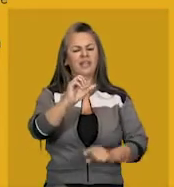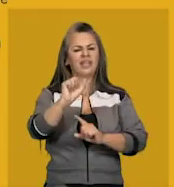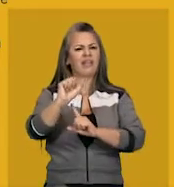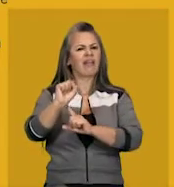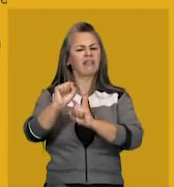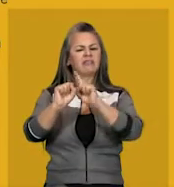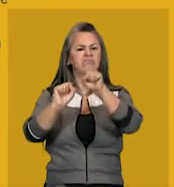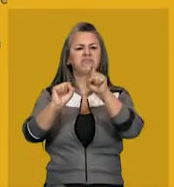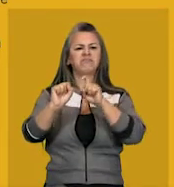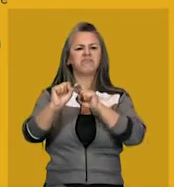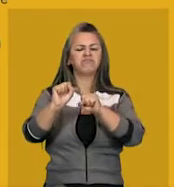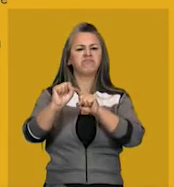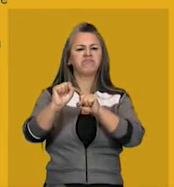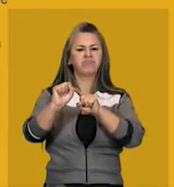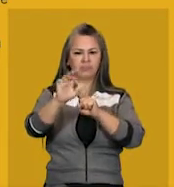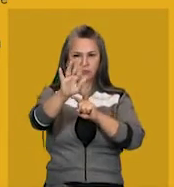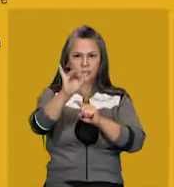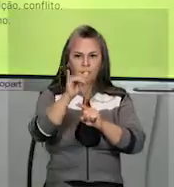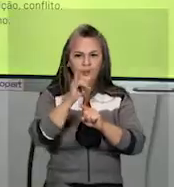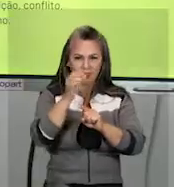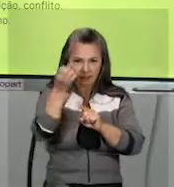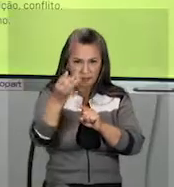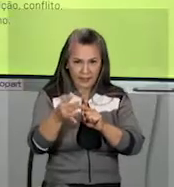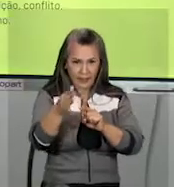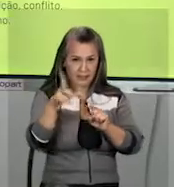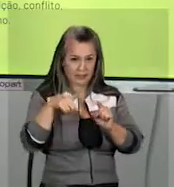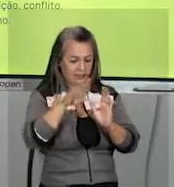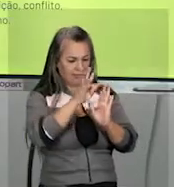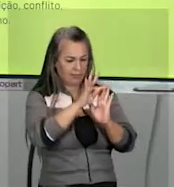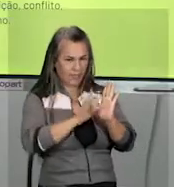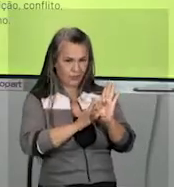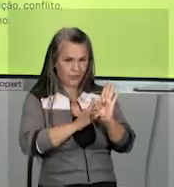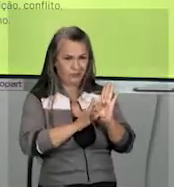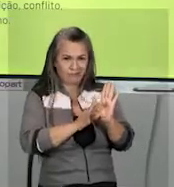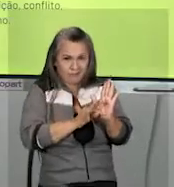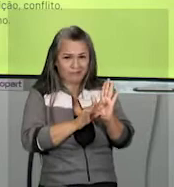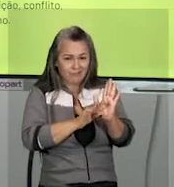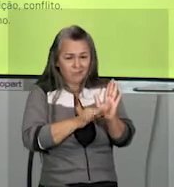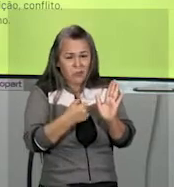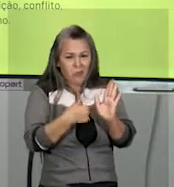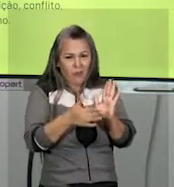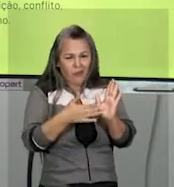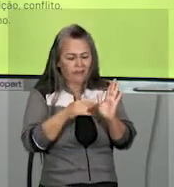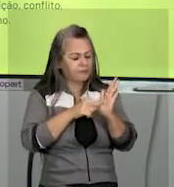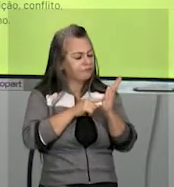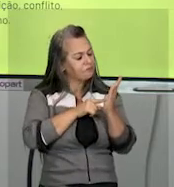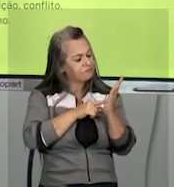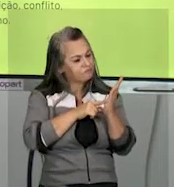rubrica? Olha, quando você pega um texto e vai abrir, um texto de teatro, às vezes